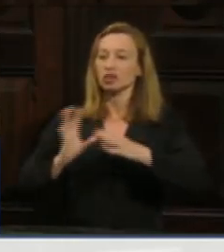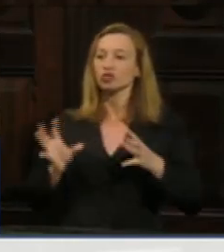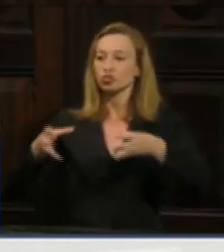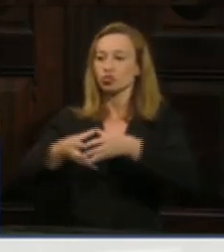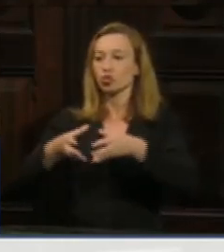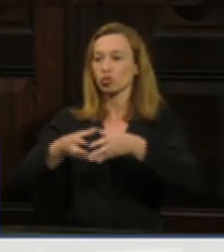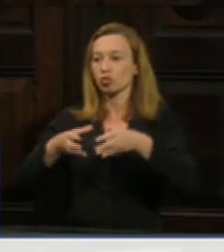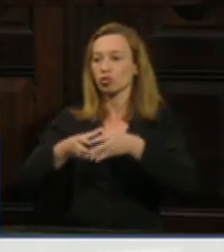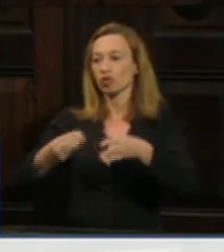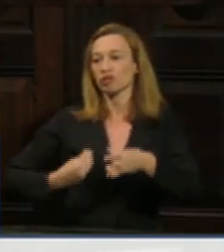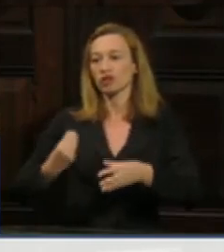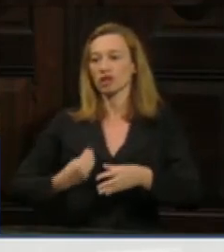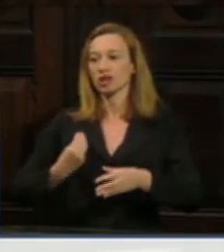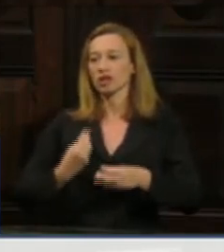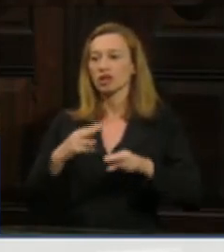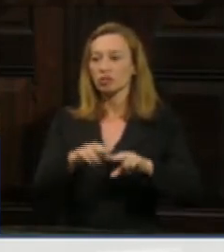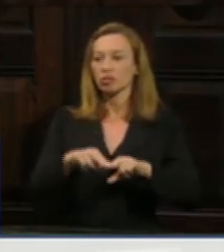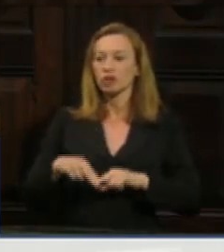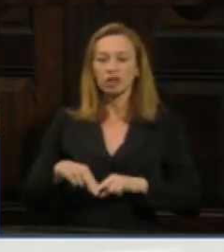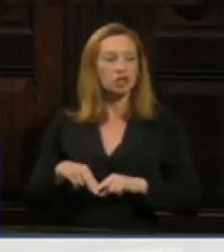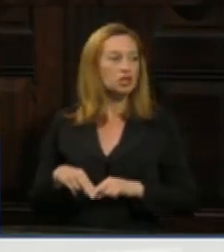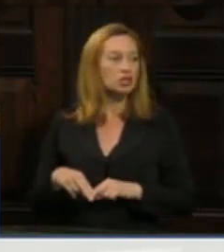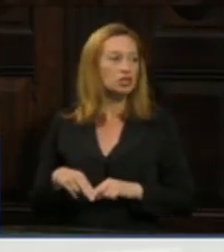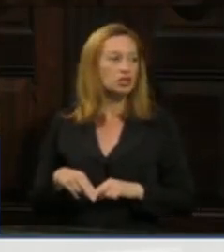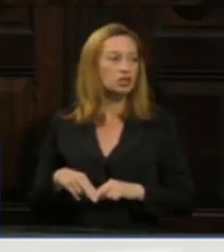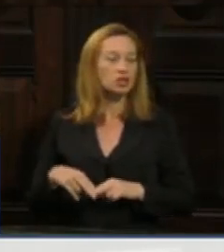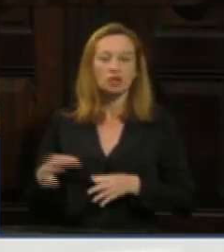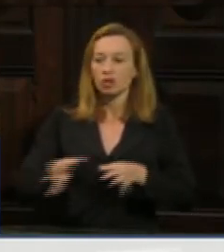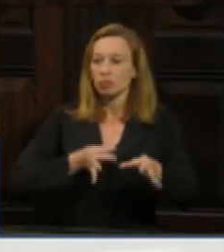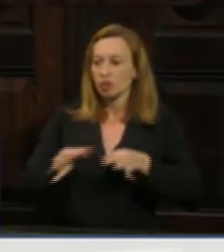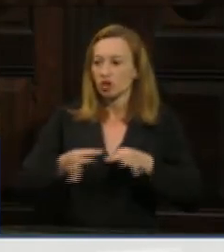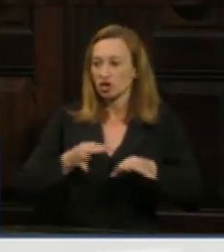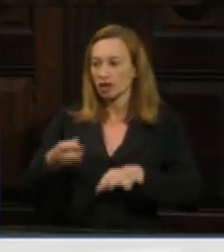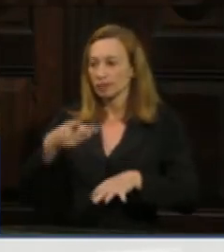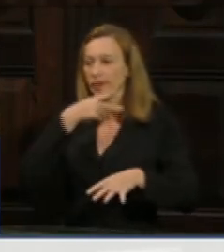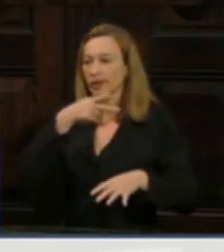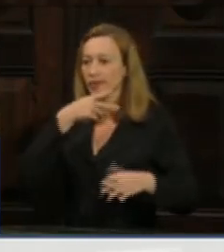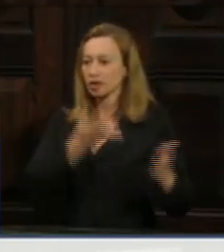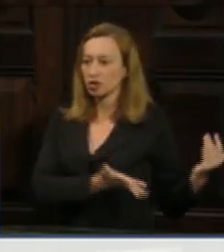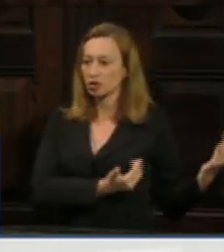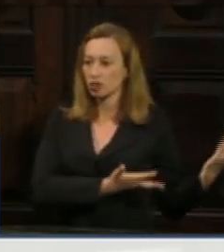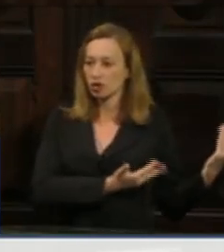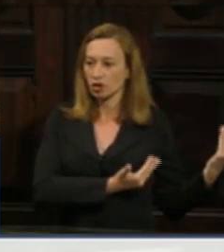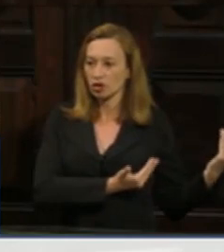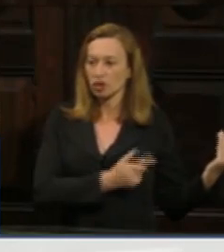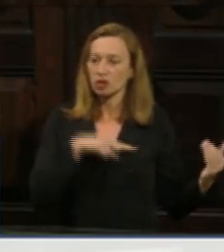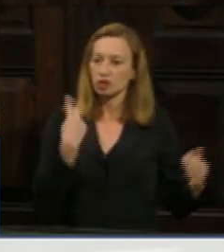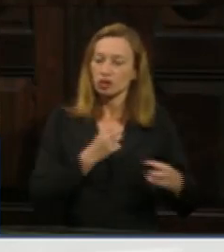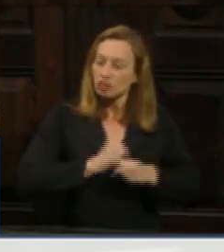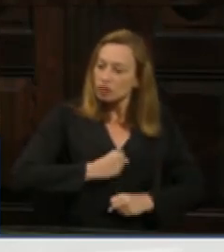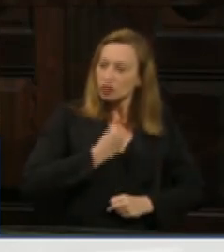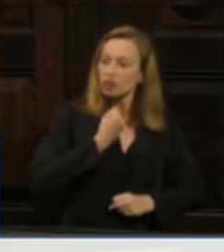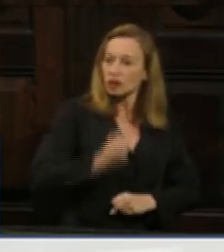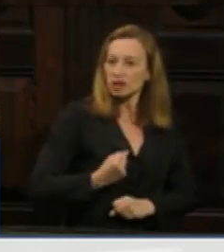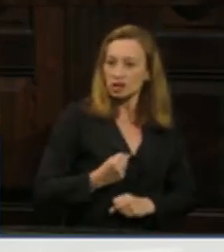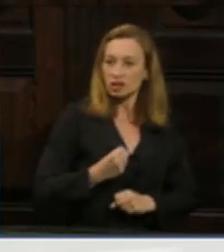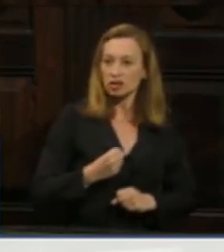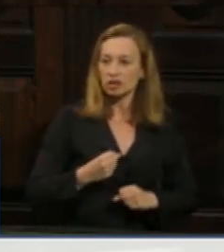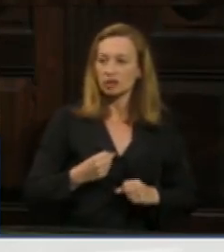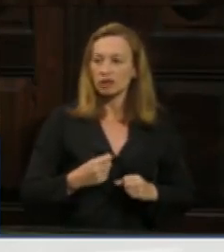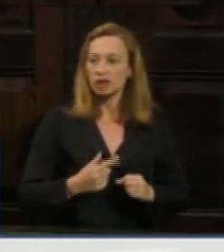que, por mais que o mundo queira tornar as pessoas mais, as pessoas, na sua maioria, são de bem.